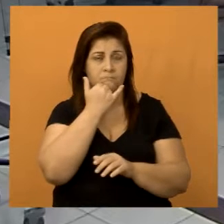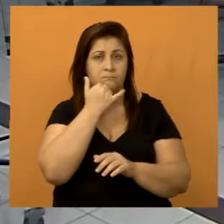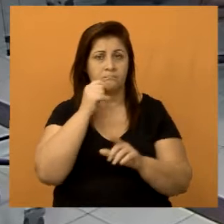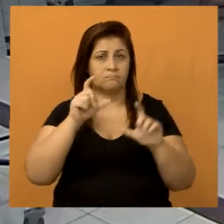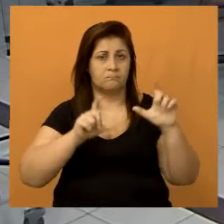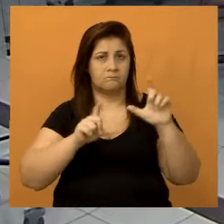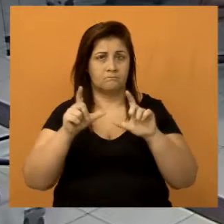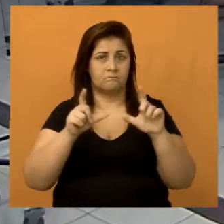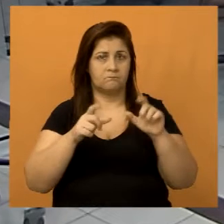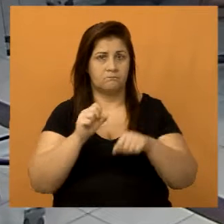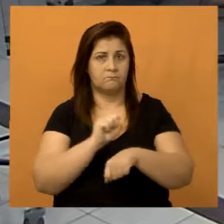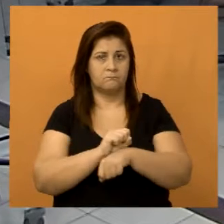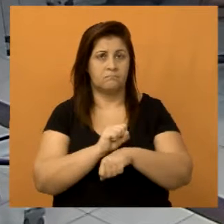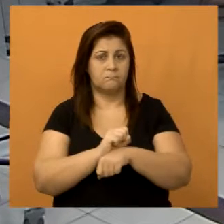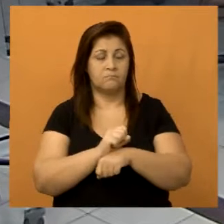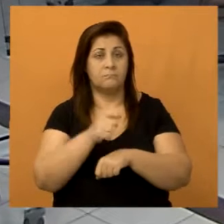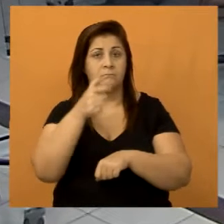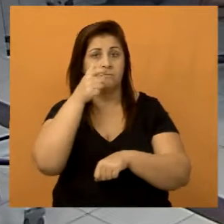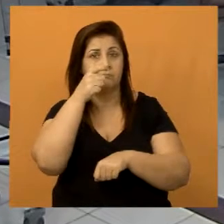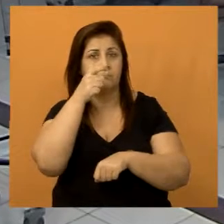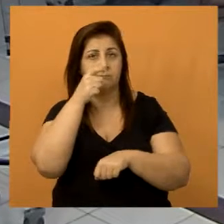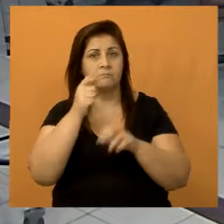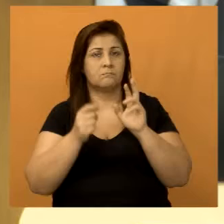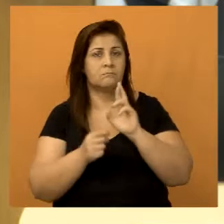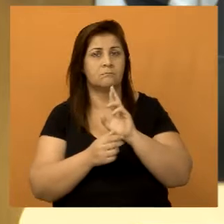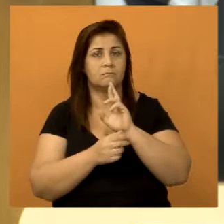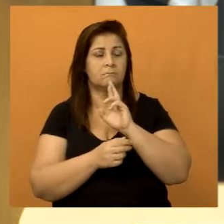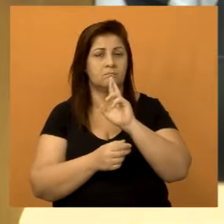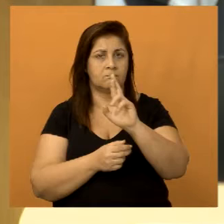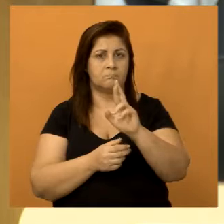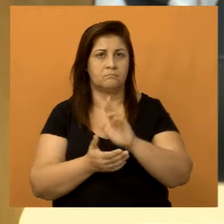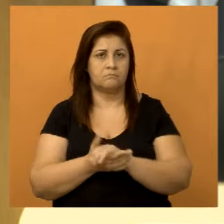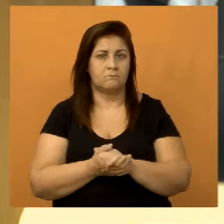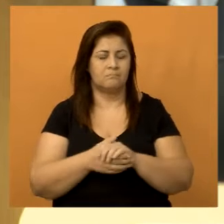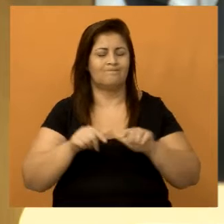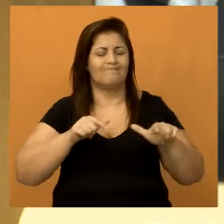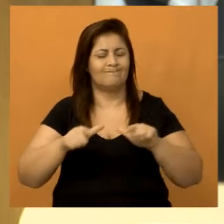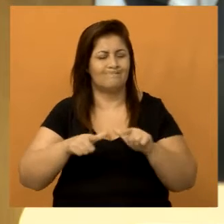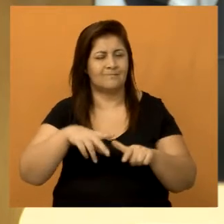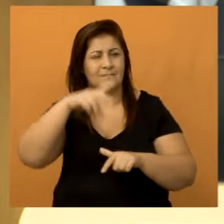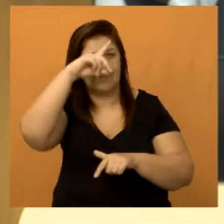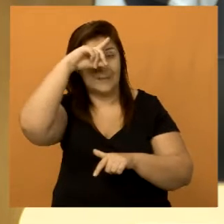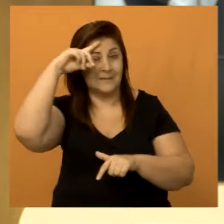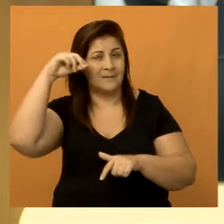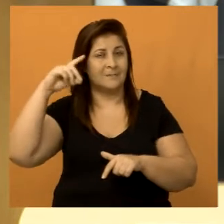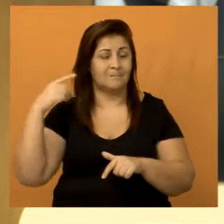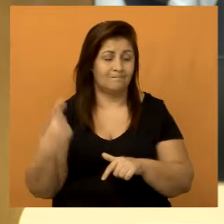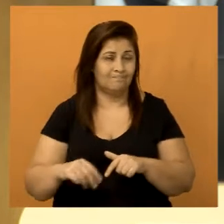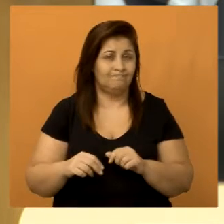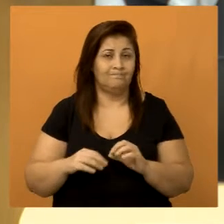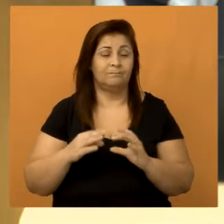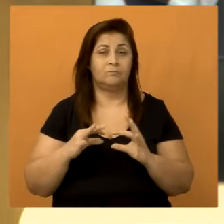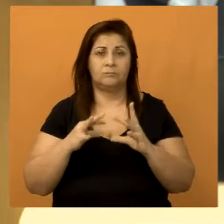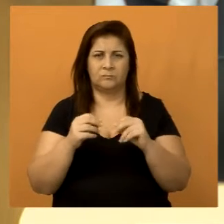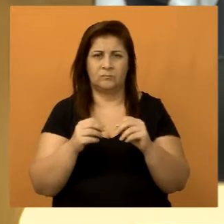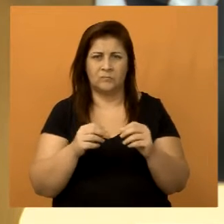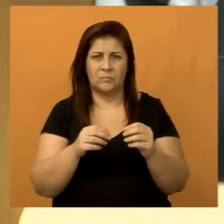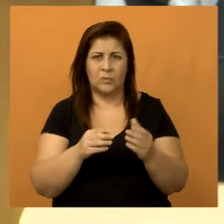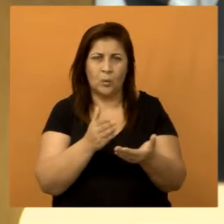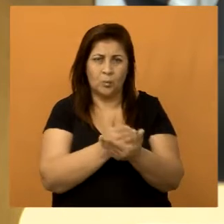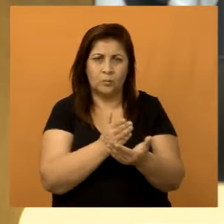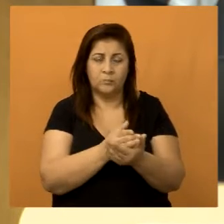na expectativa da gente apresentar esse relatório. Foi um trabalho árduo, todo o processo tem mais de 4.000